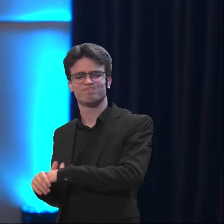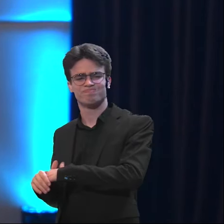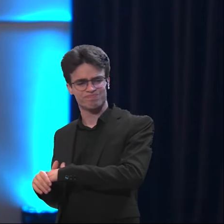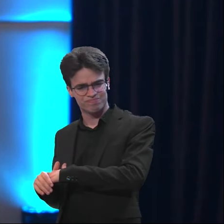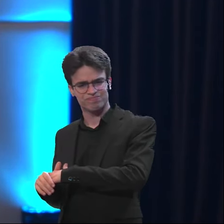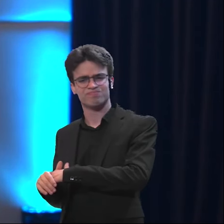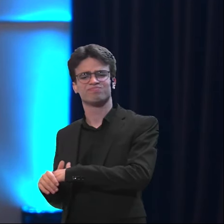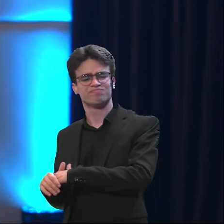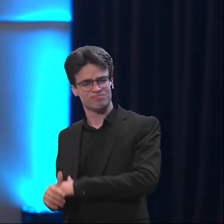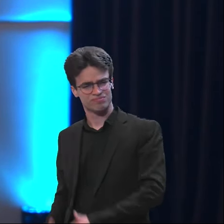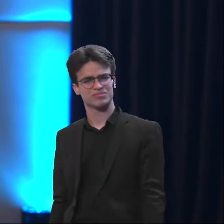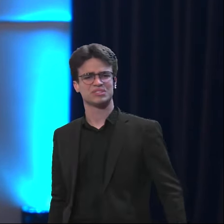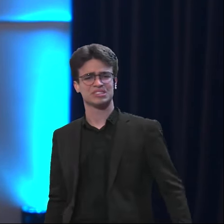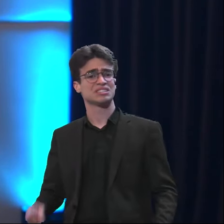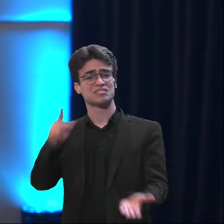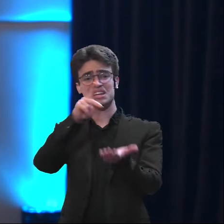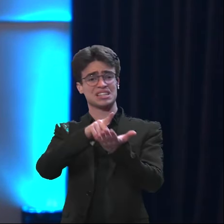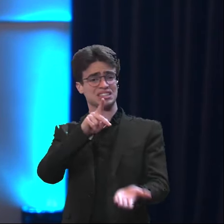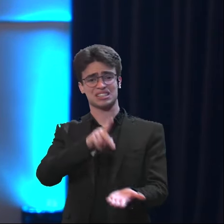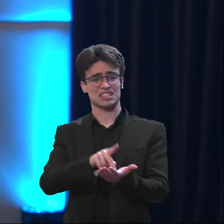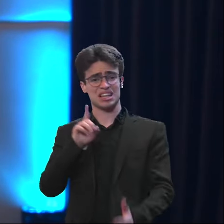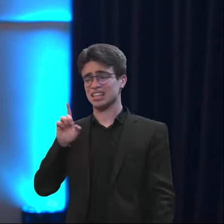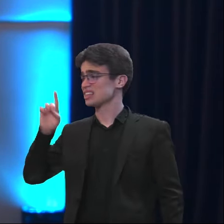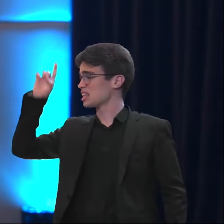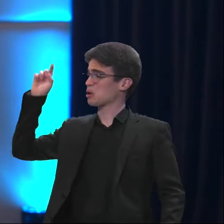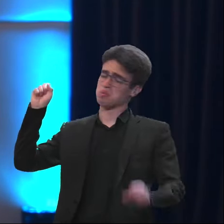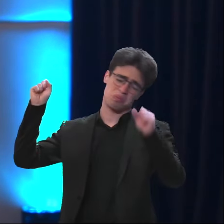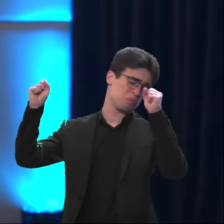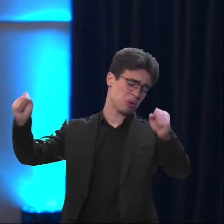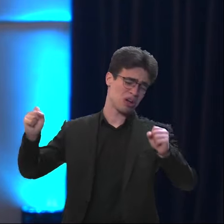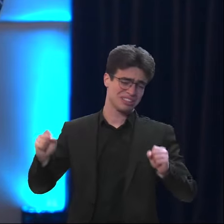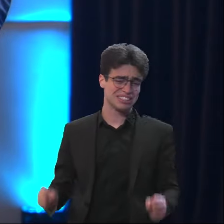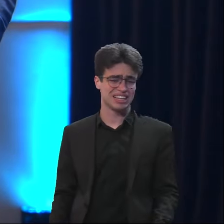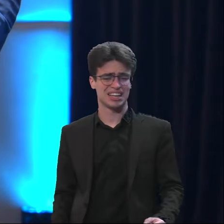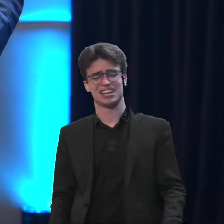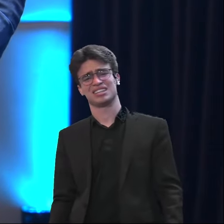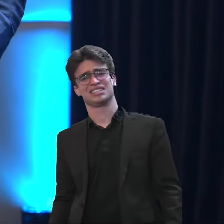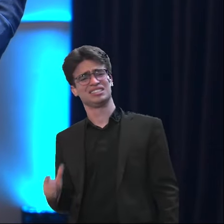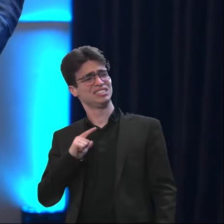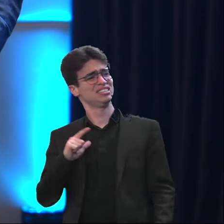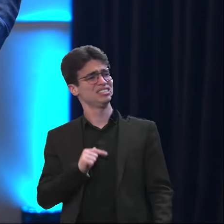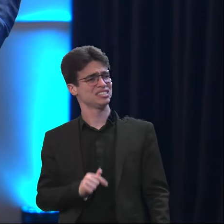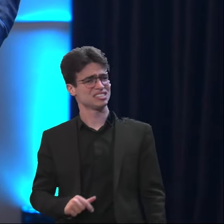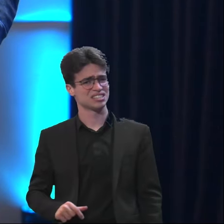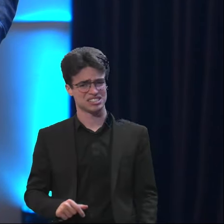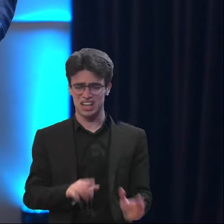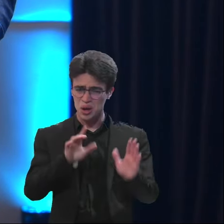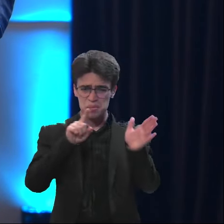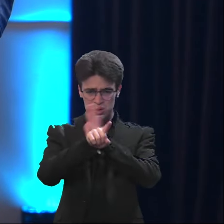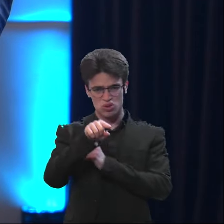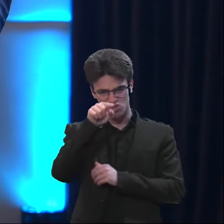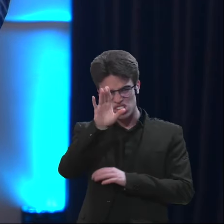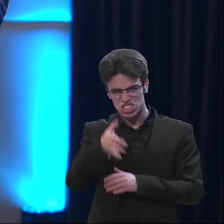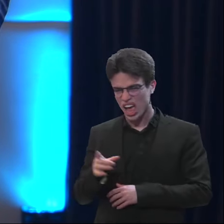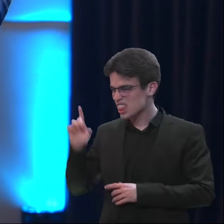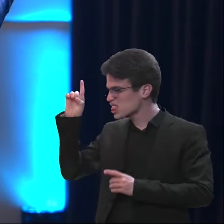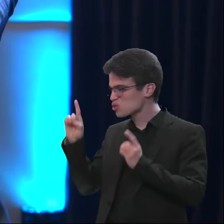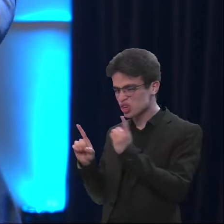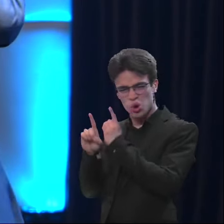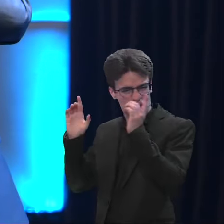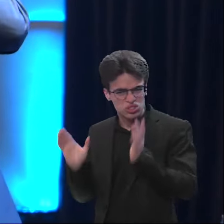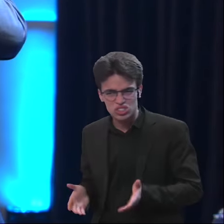Ele tem todo o poder, todo o domínio, toda a majestade. Você já teve um encontro com Deus especial? Quem já teve?